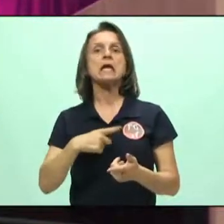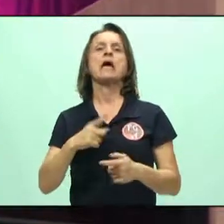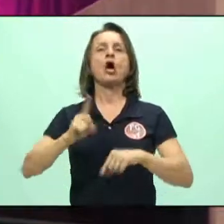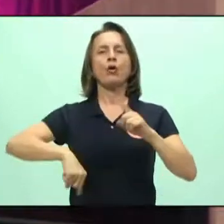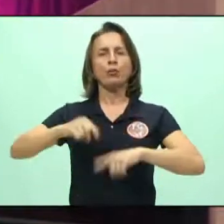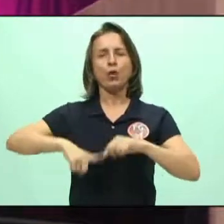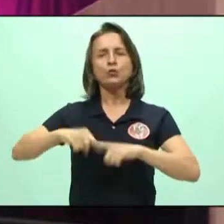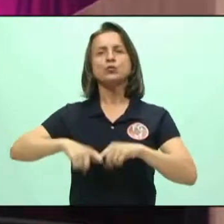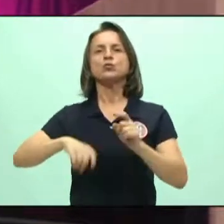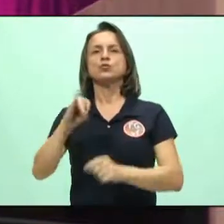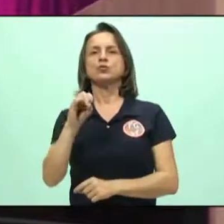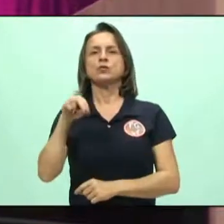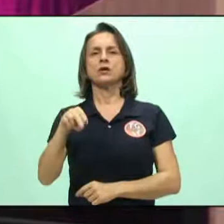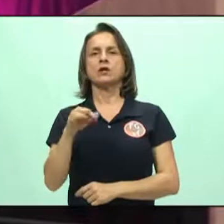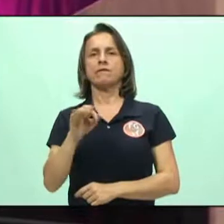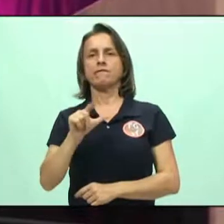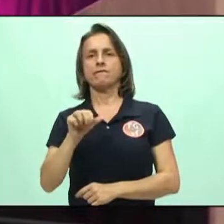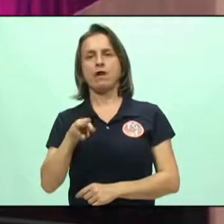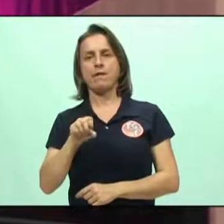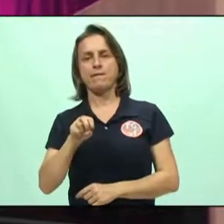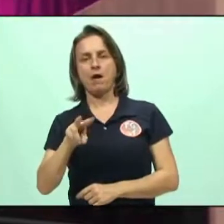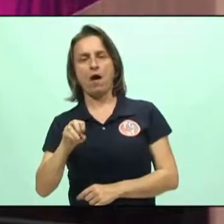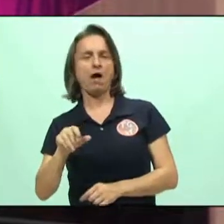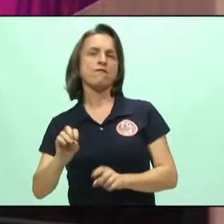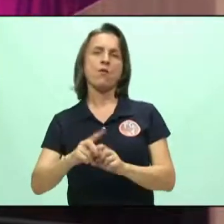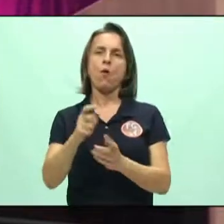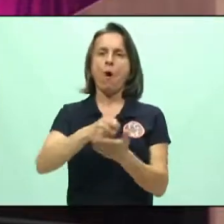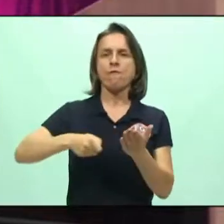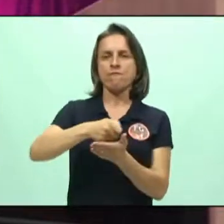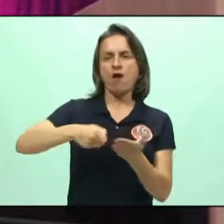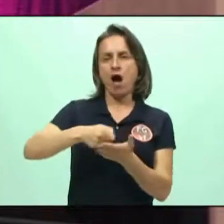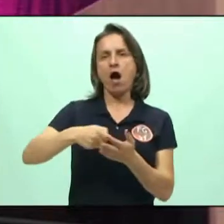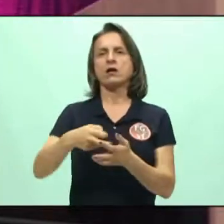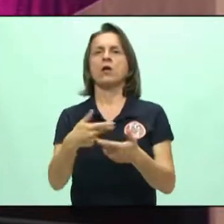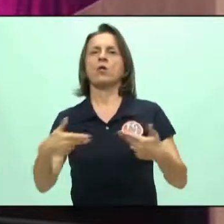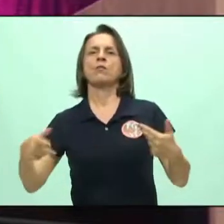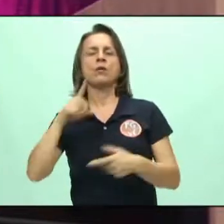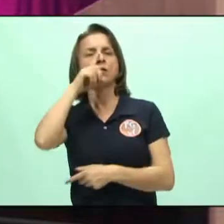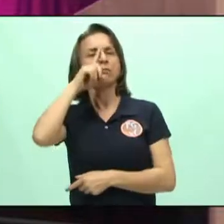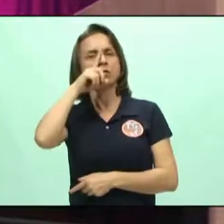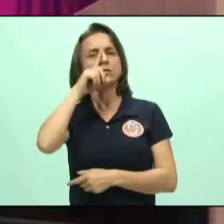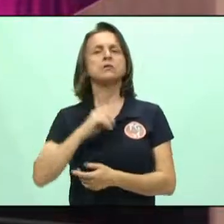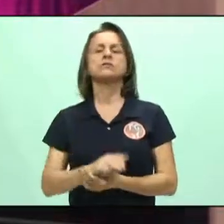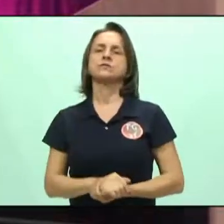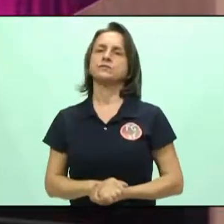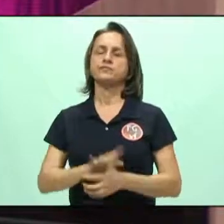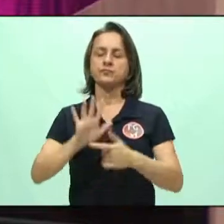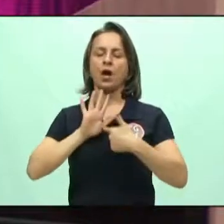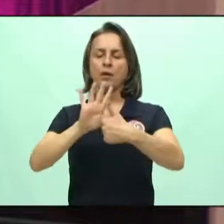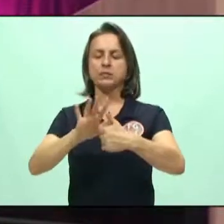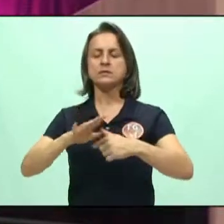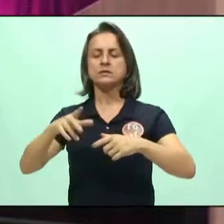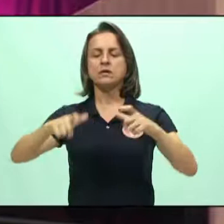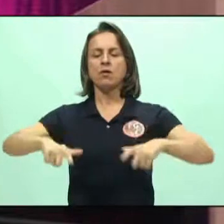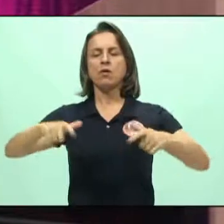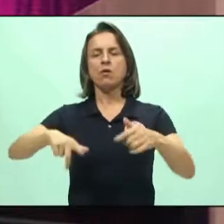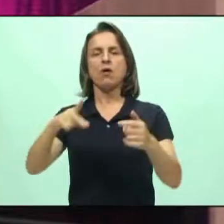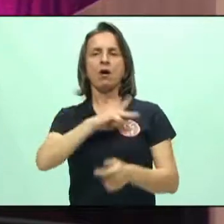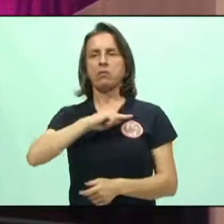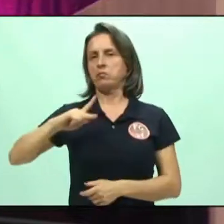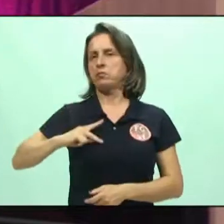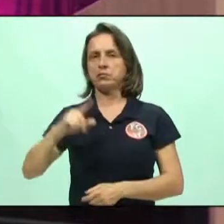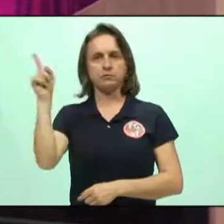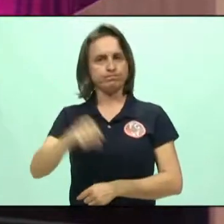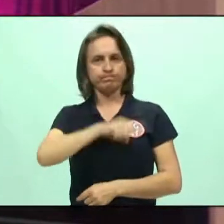facas facões ou objetos cortantes em suas apresentações em logradouros públicos do município de